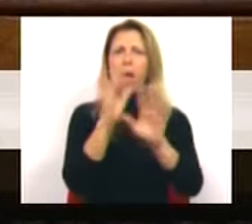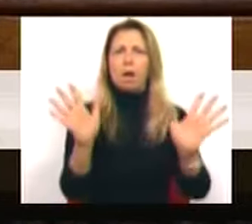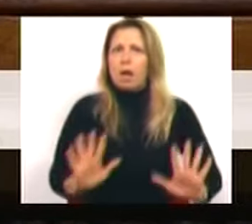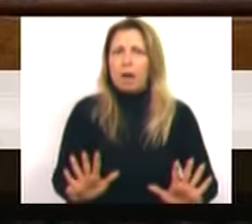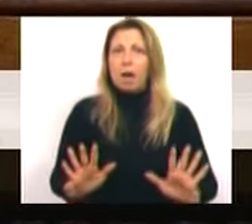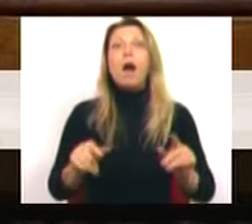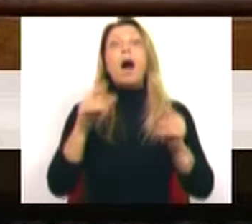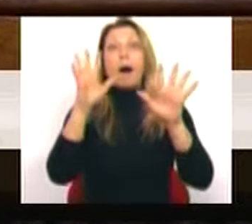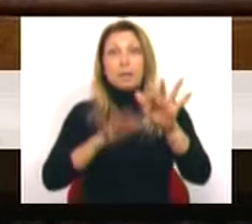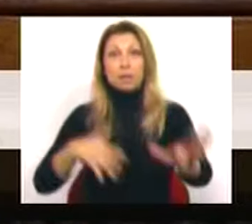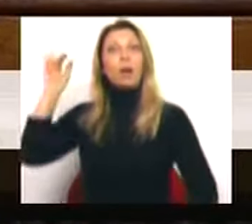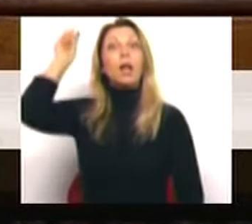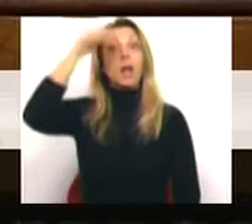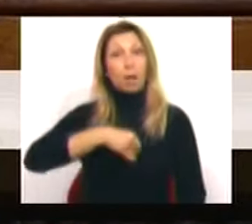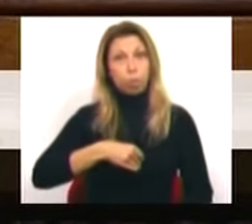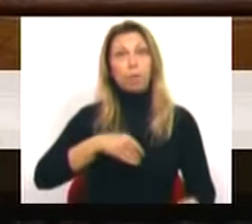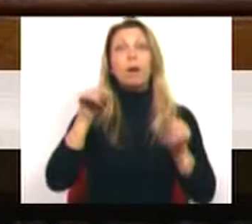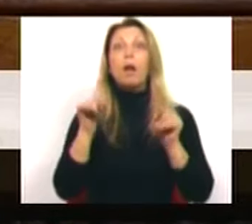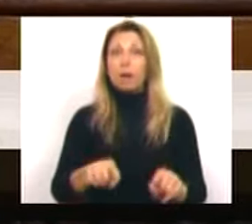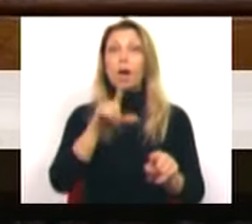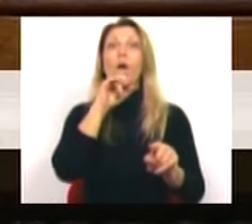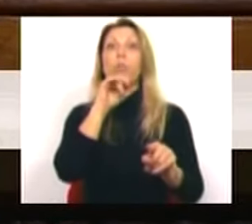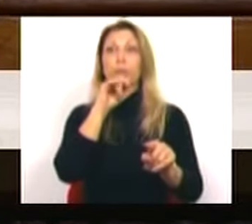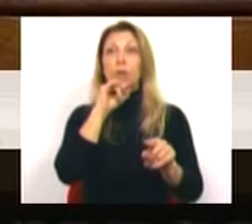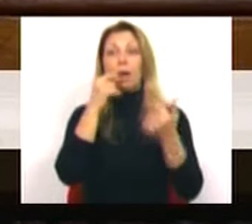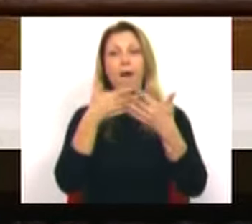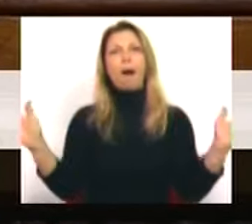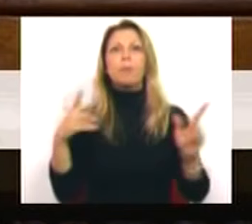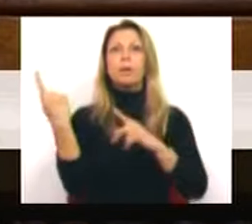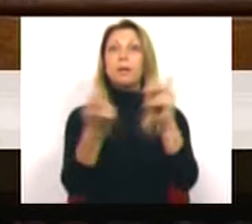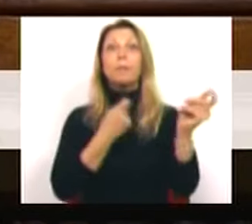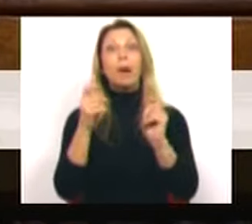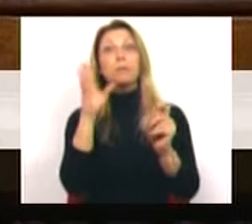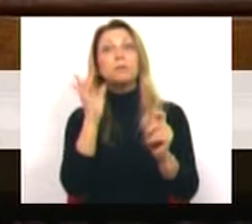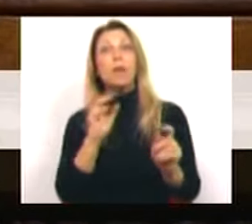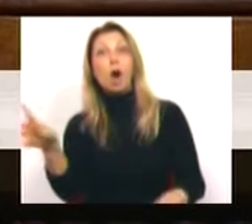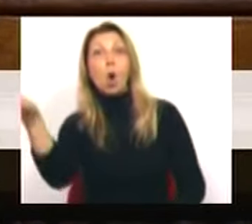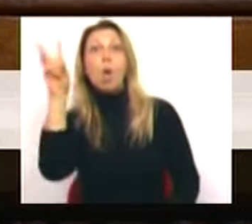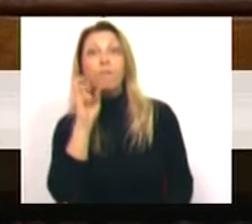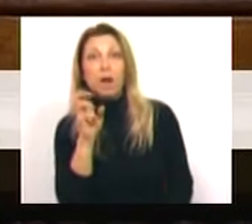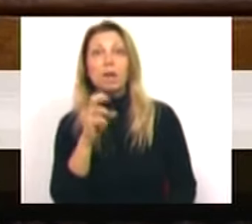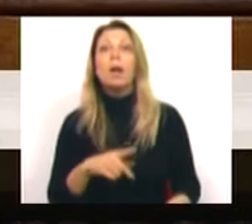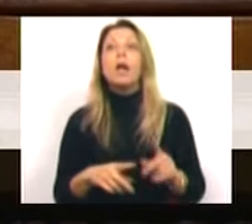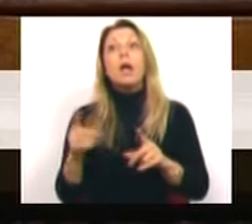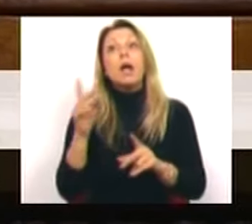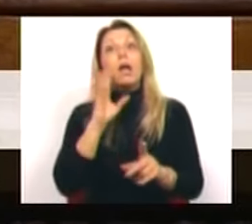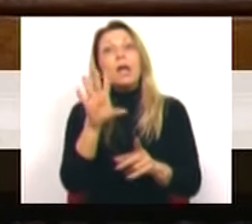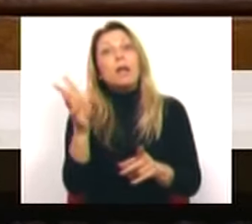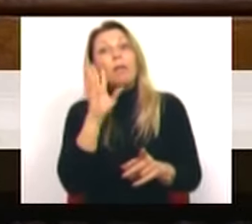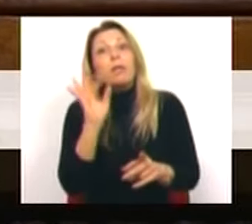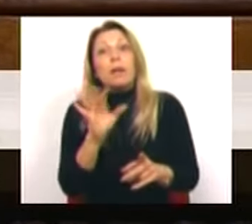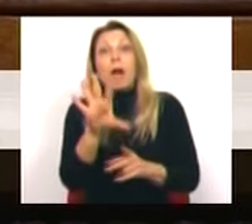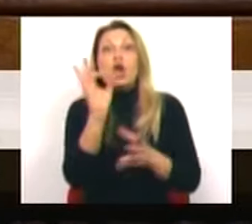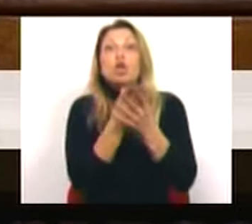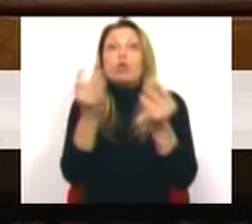hoje a oportunidade de também aqui abrir o debate e procurar ouvir e procurar as soluções em sede de